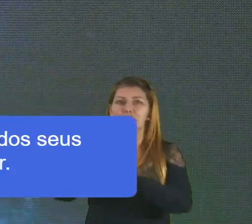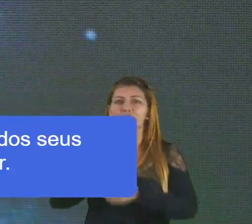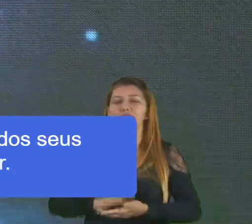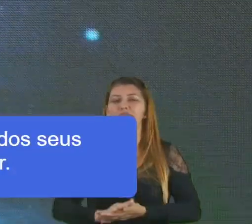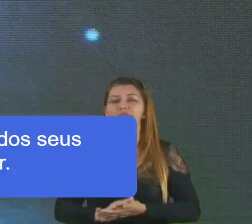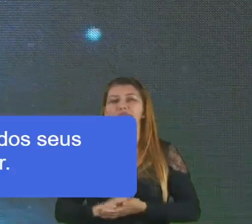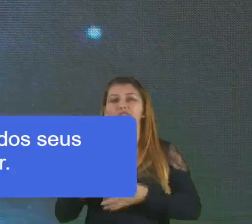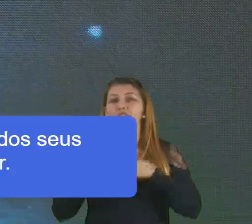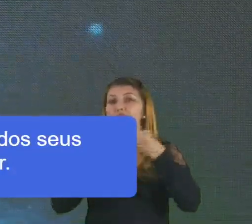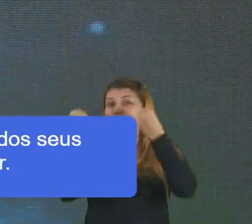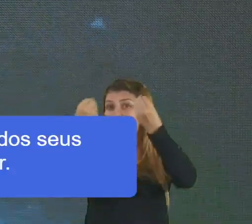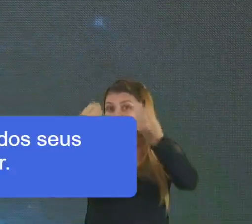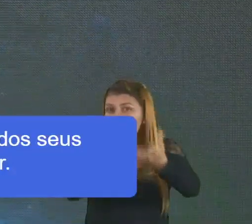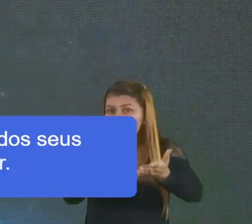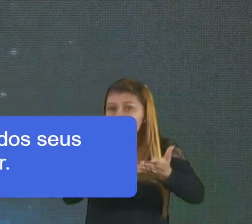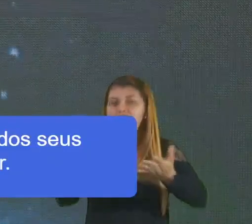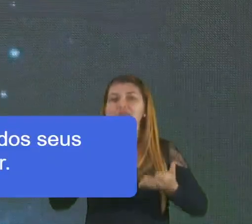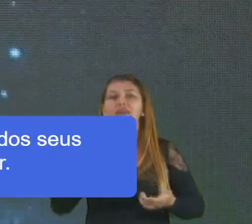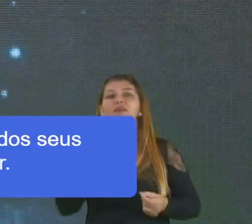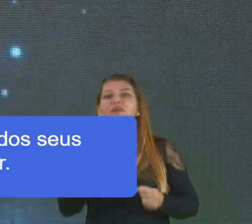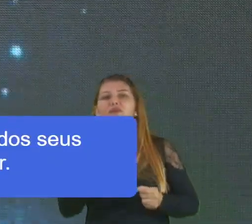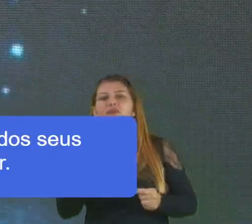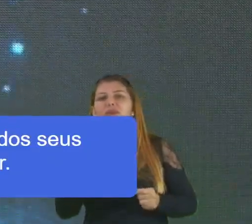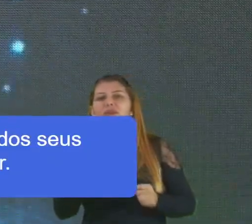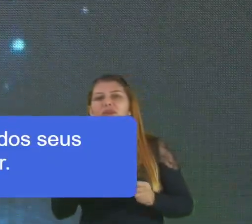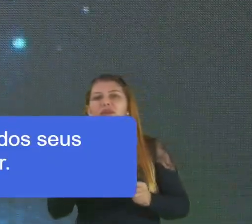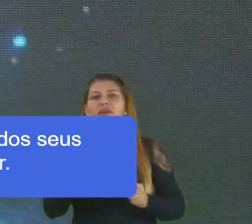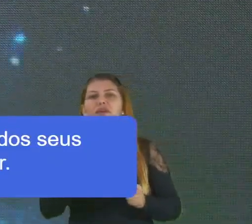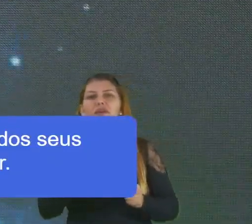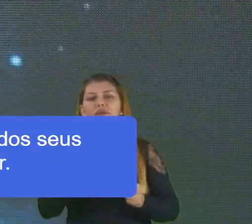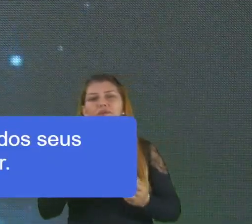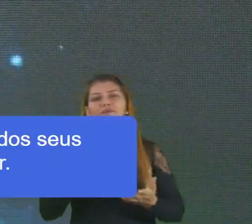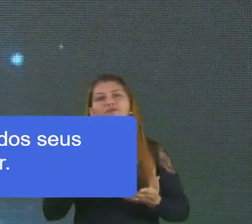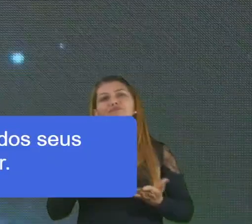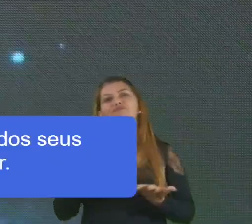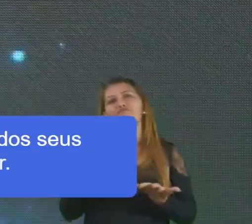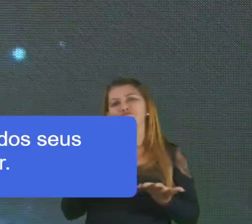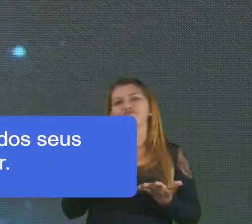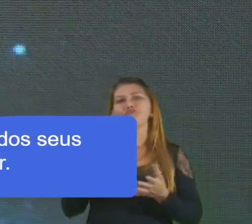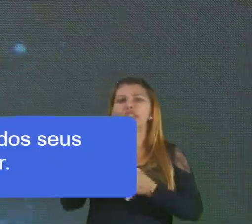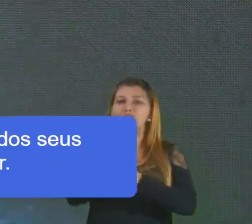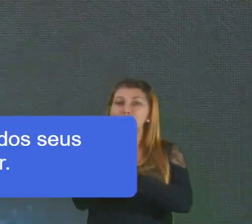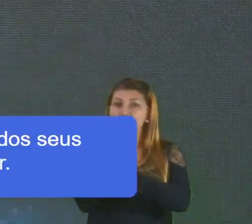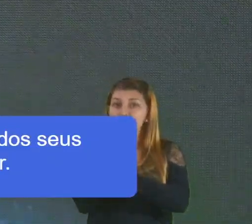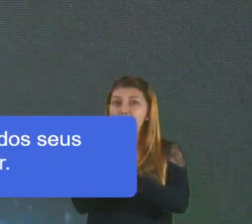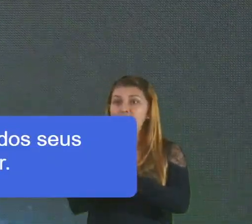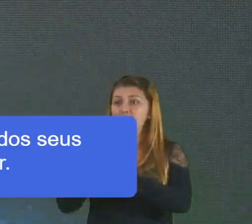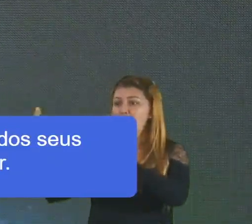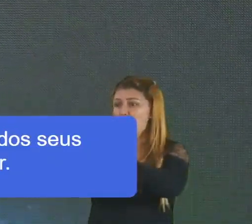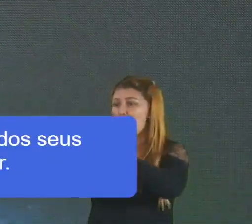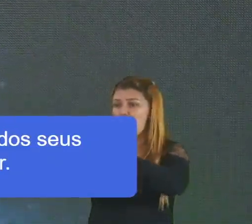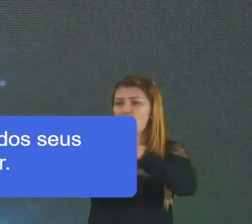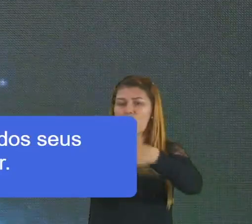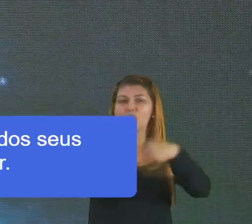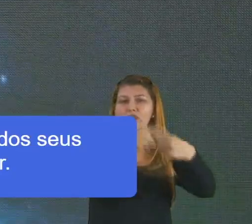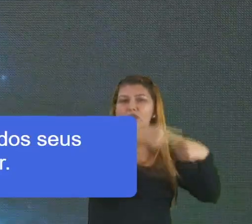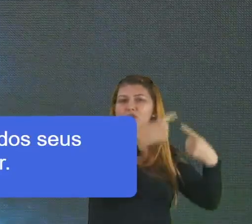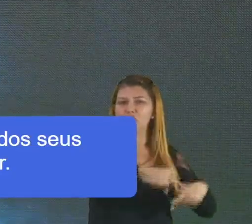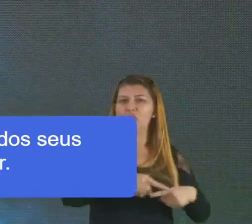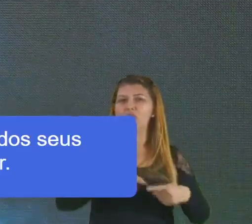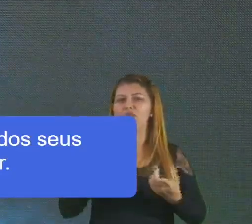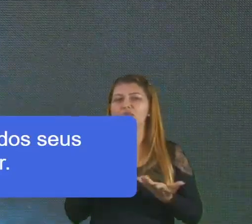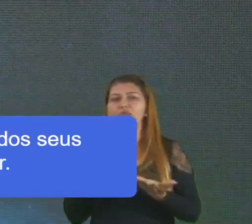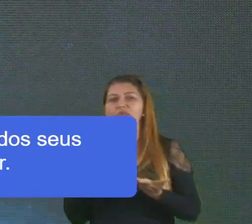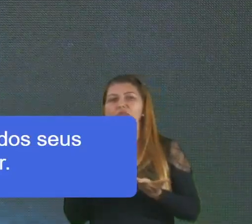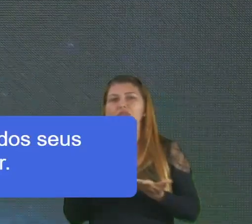boca e sabedoria, e que nenhum dos vossos adversários poderá resistir nem contradizer, e até